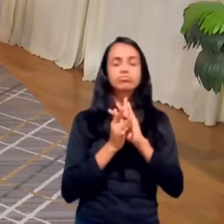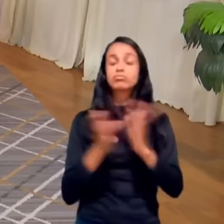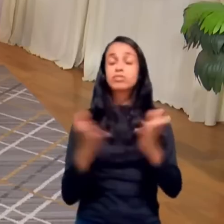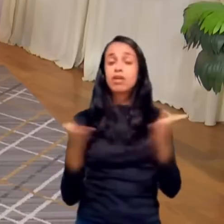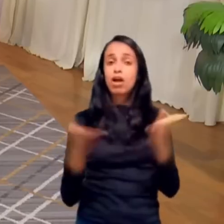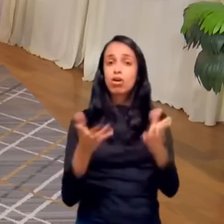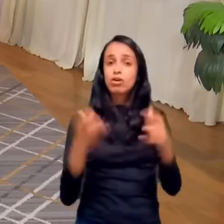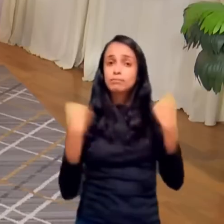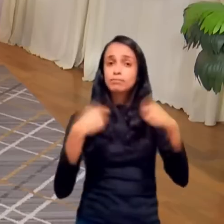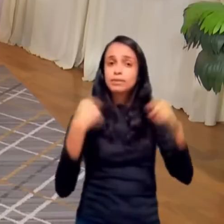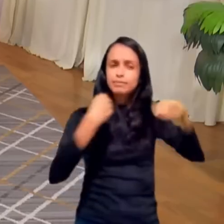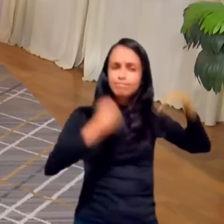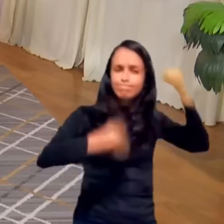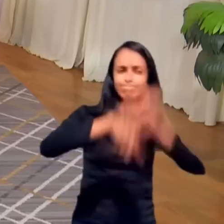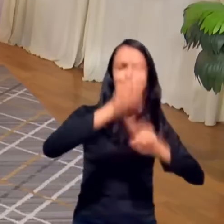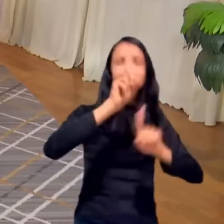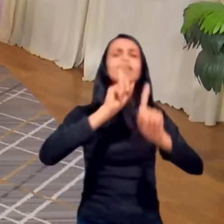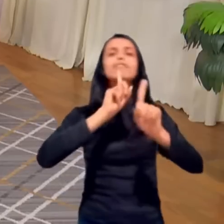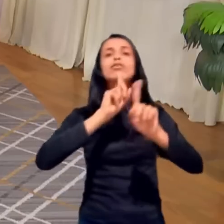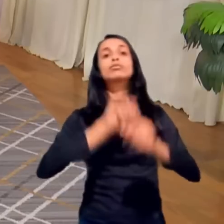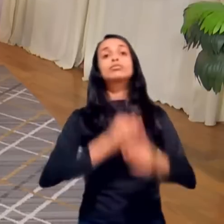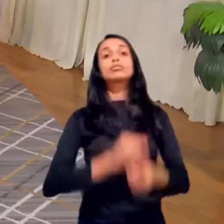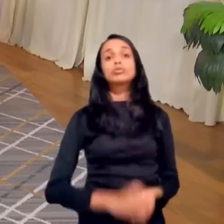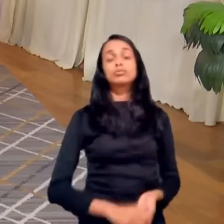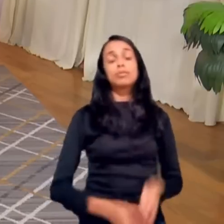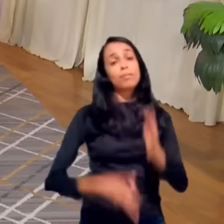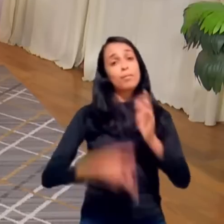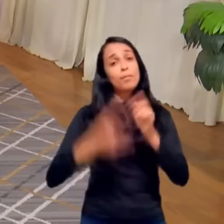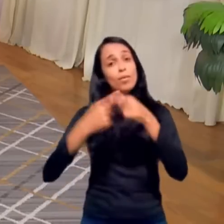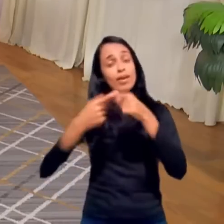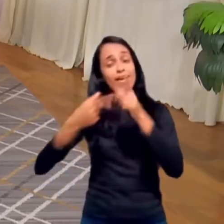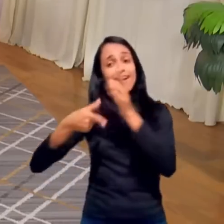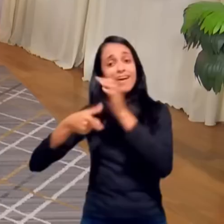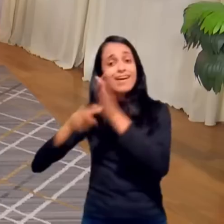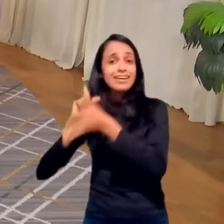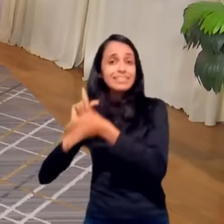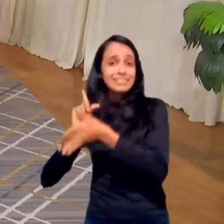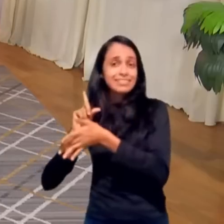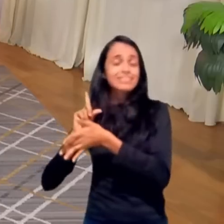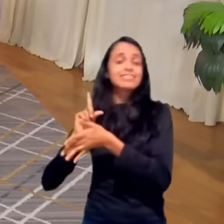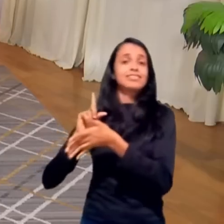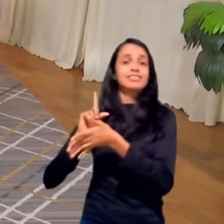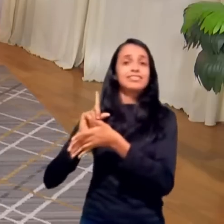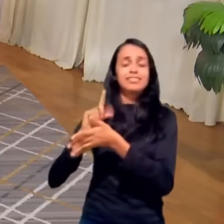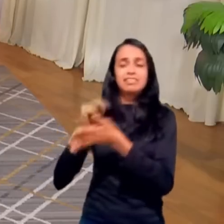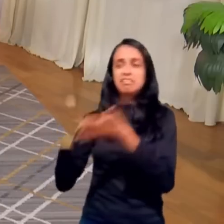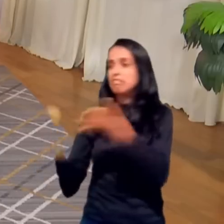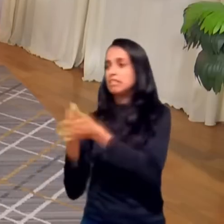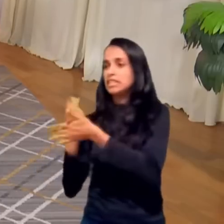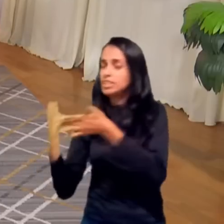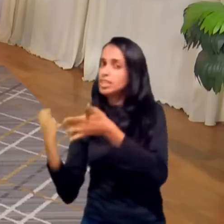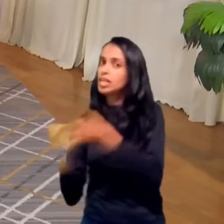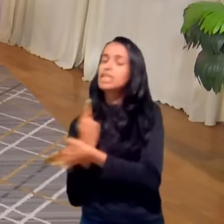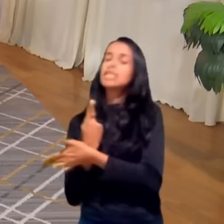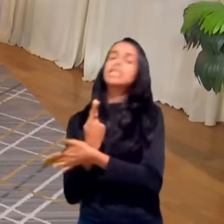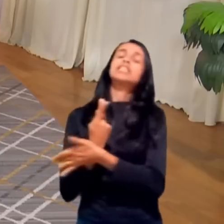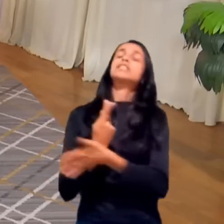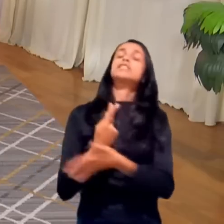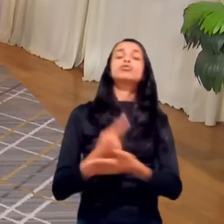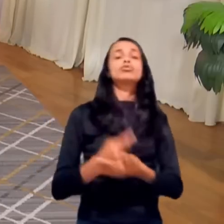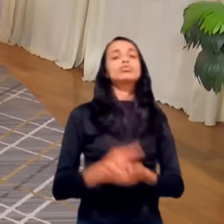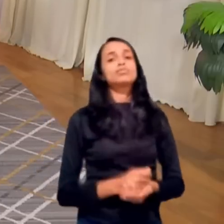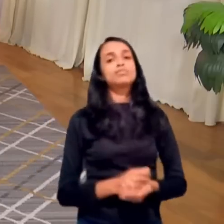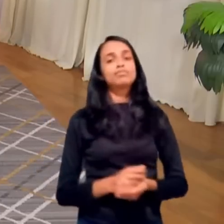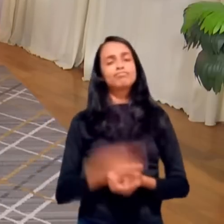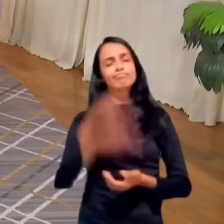aquele momento que ele estava passando. Ele carregava com grande pesar essa lembrança, né,